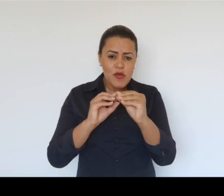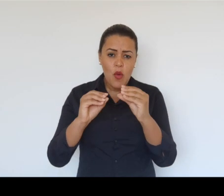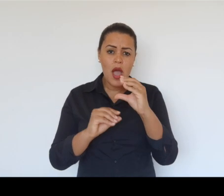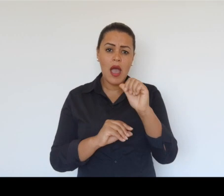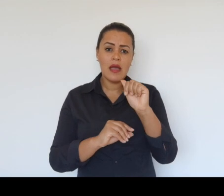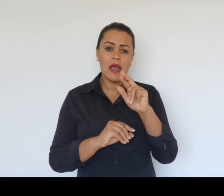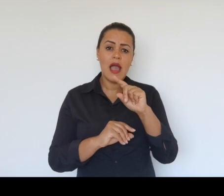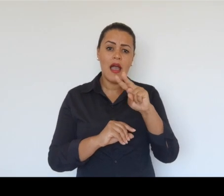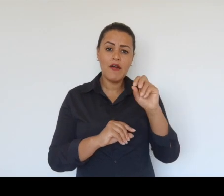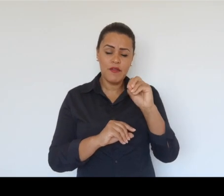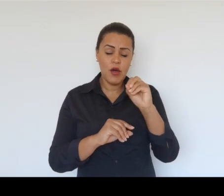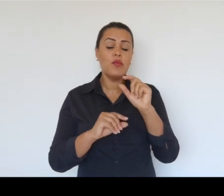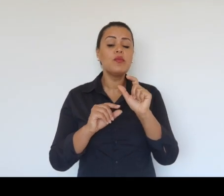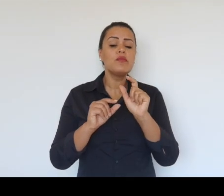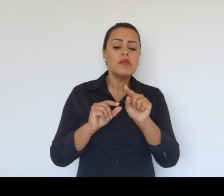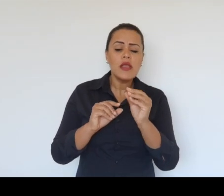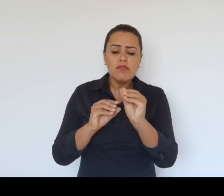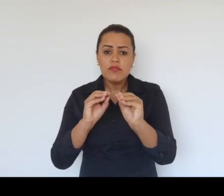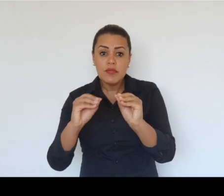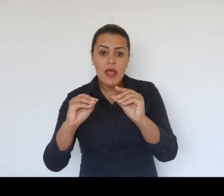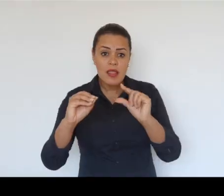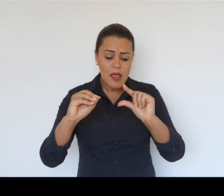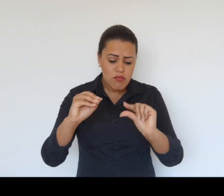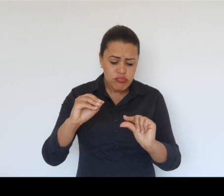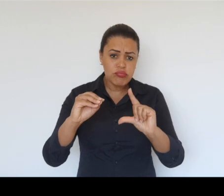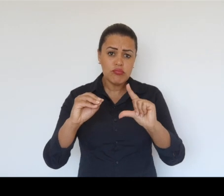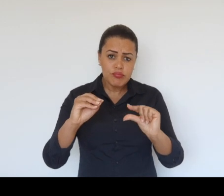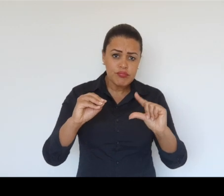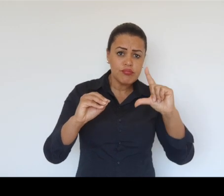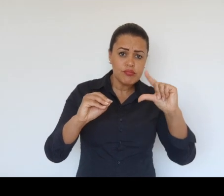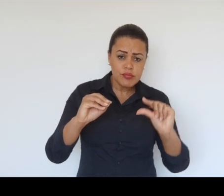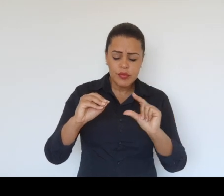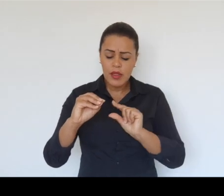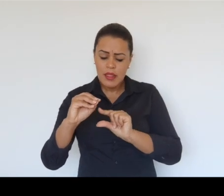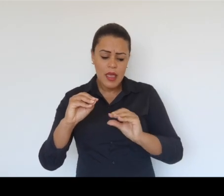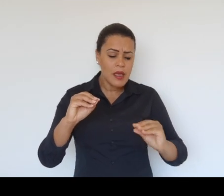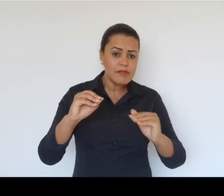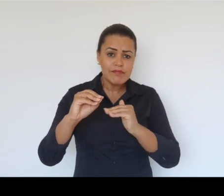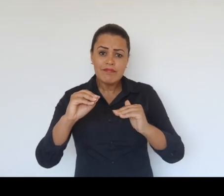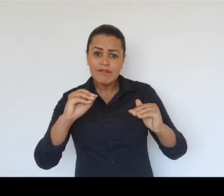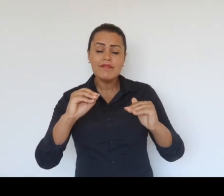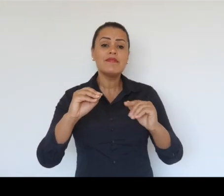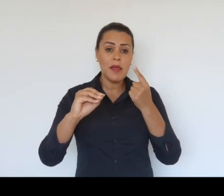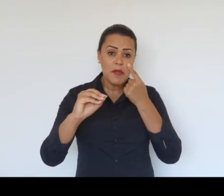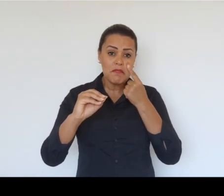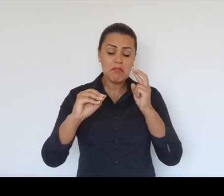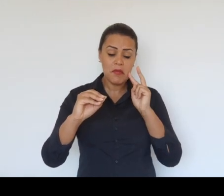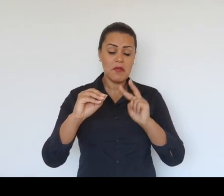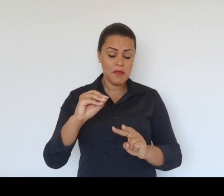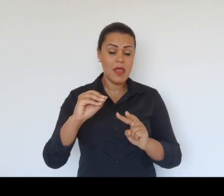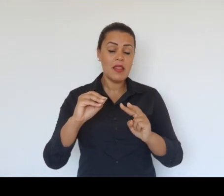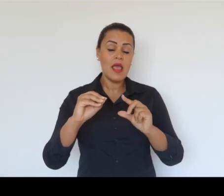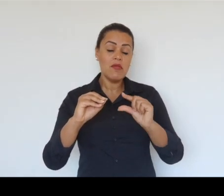pretos, né? Aí aqui embaixo a gente tem umas com menos carvão, mas ainda assim aparecem algumas lentes